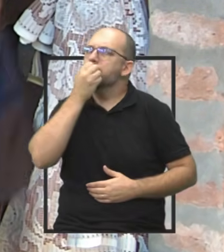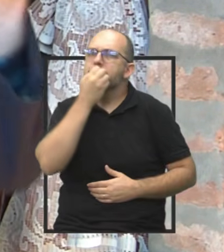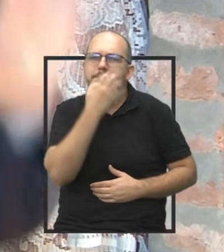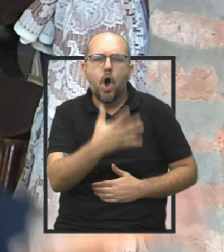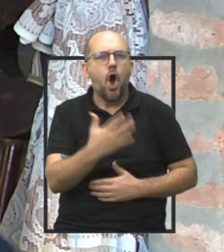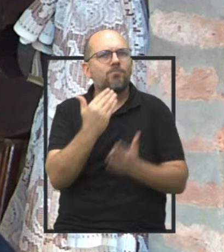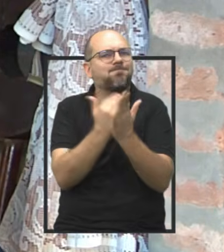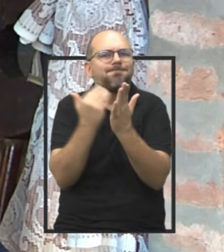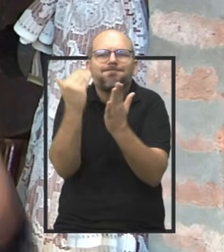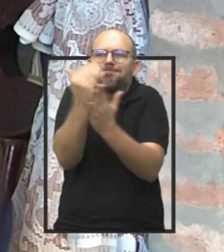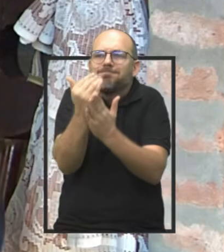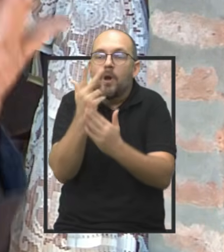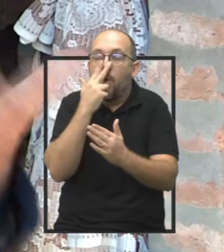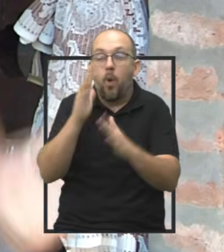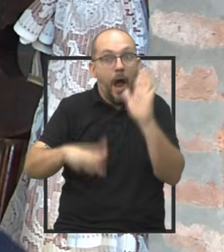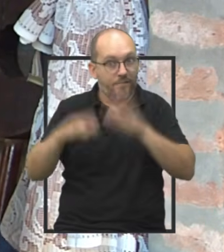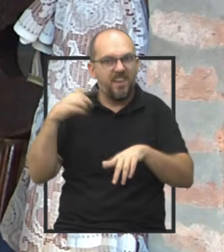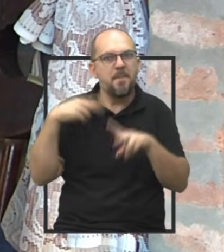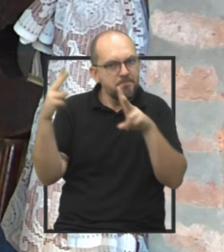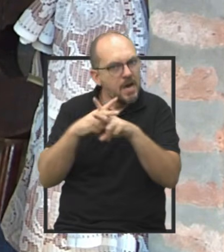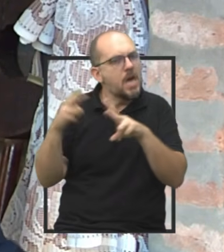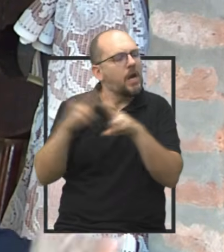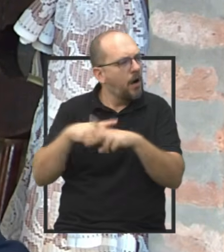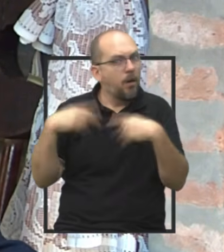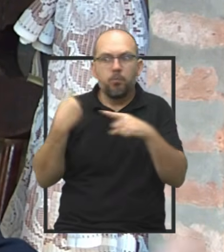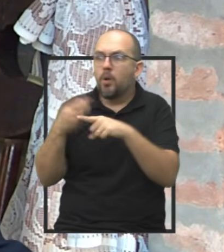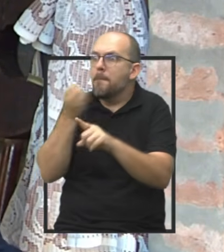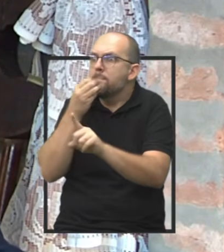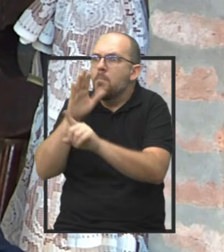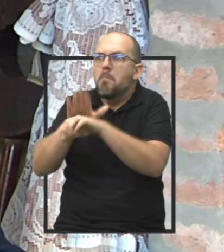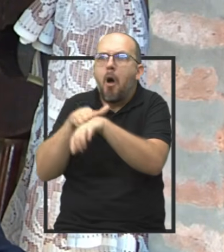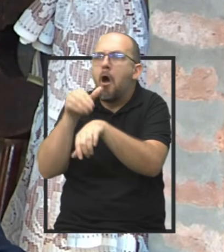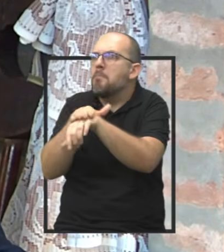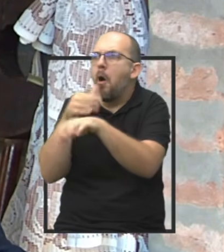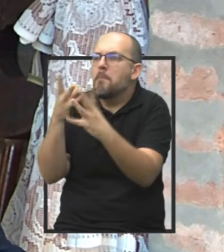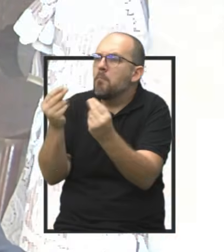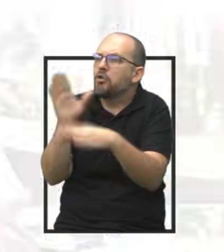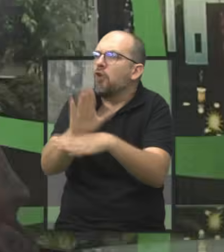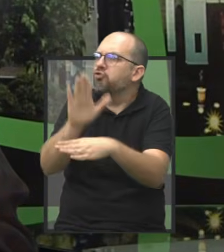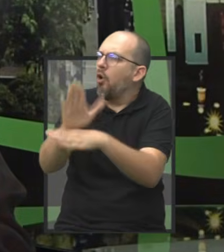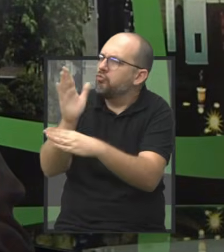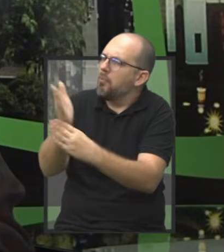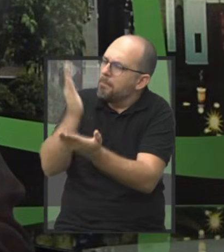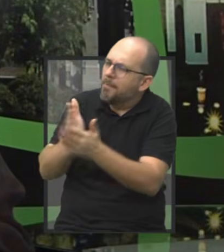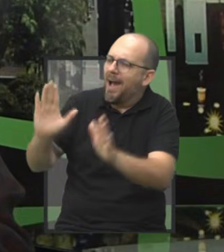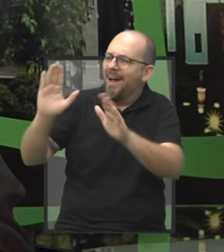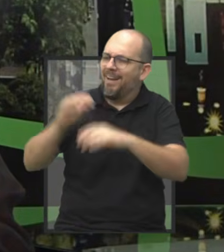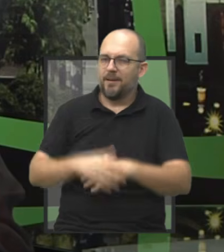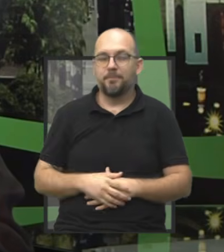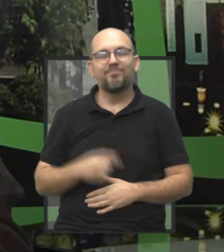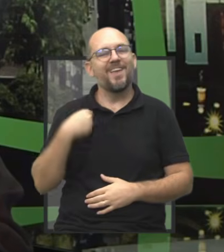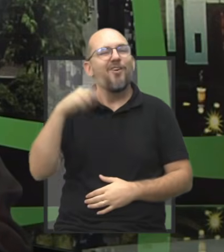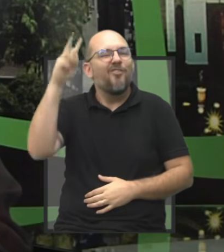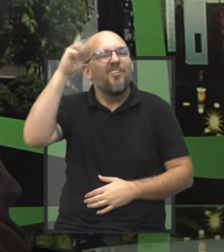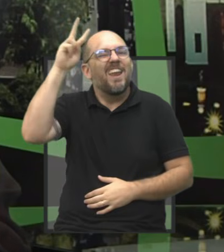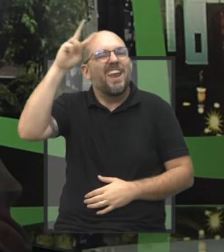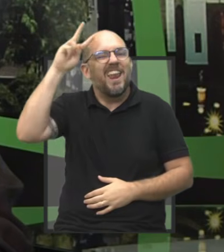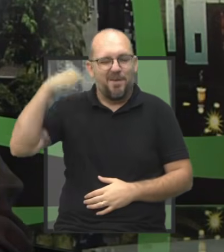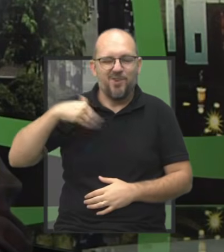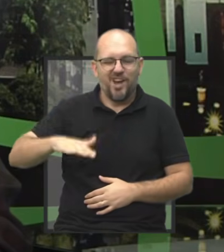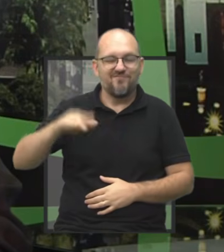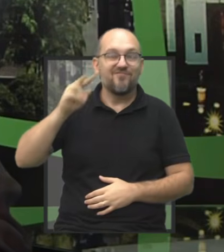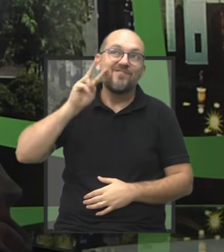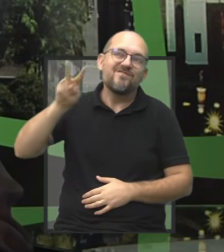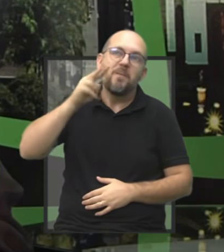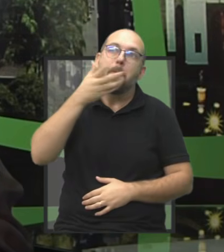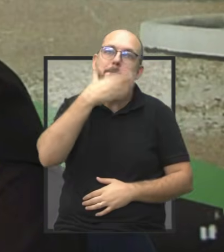boníssimo demais. Fazia a gente até brigar por causa da bondade desse rapaz. O que eu, mais lembro é